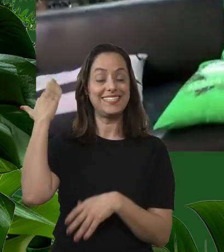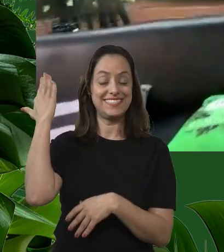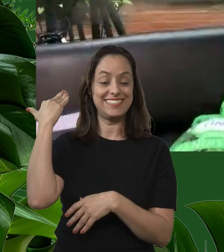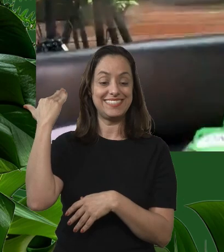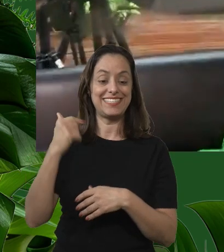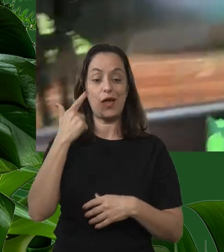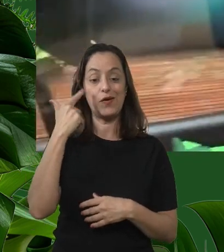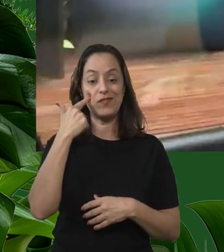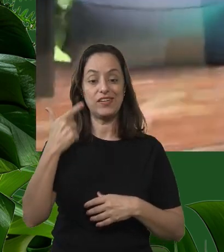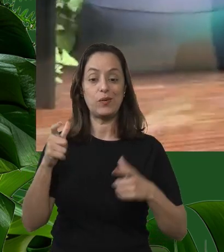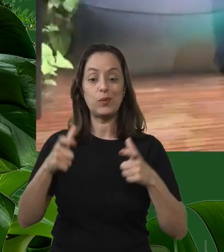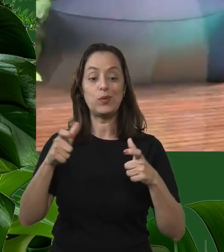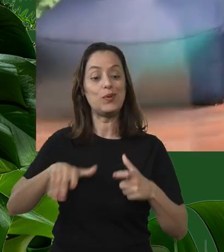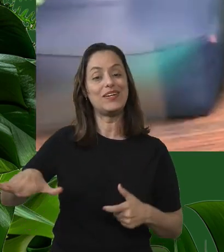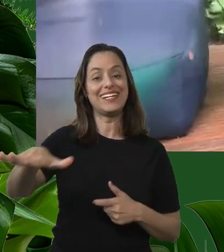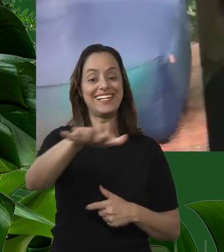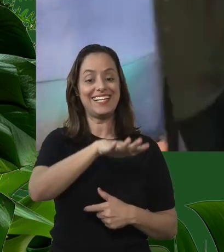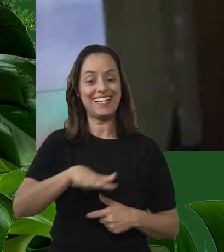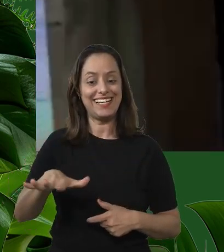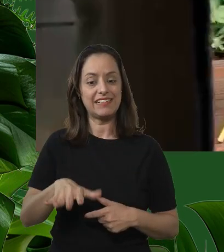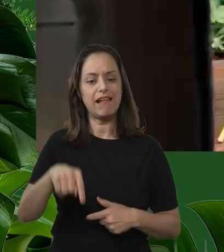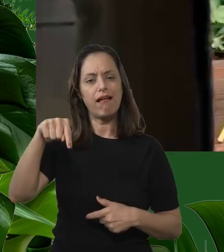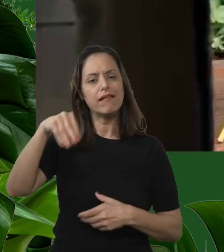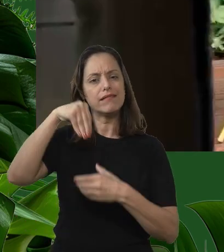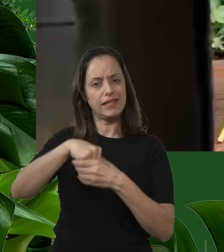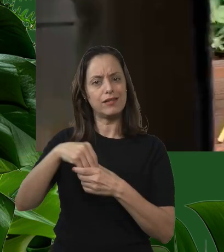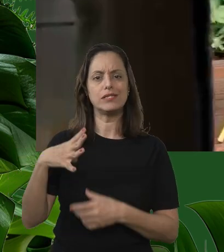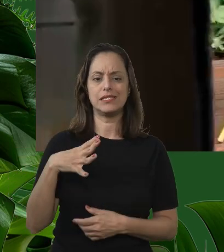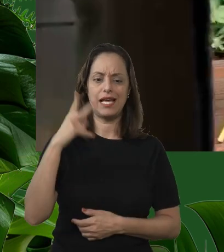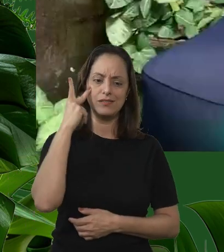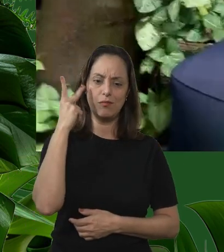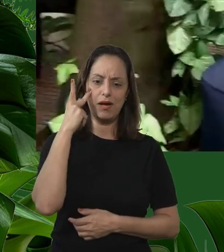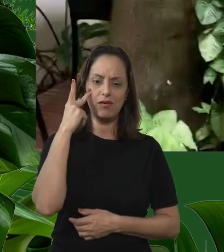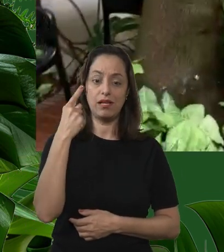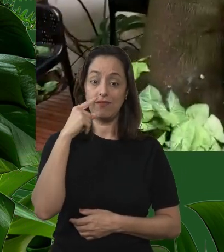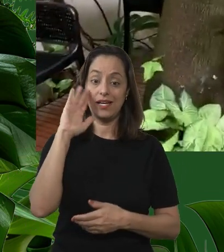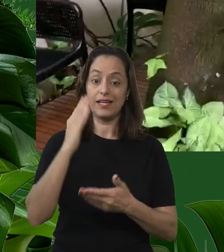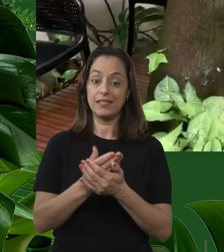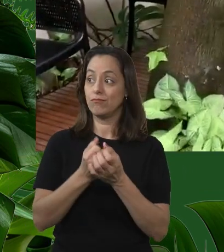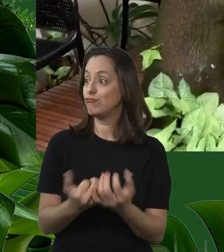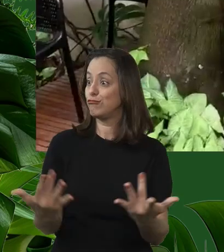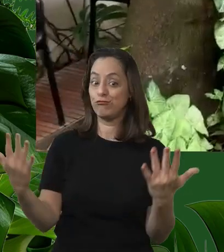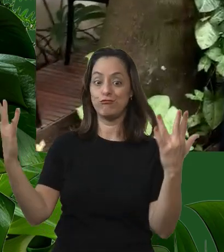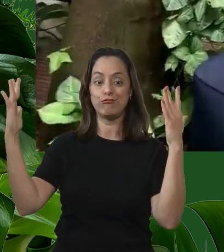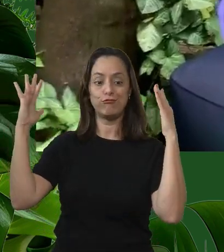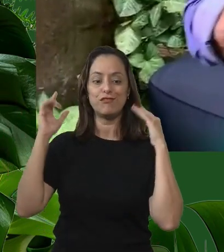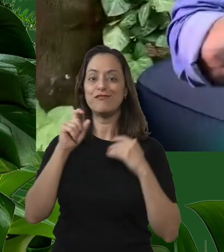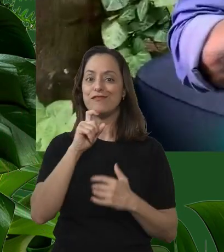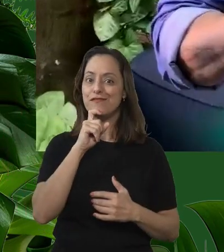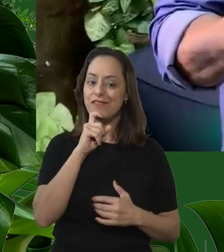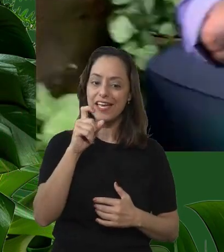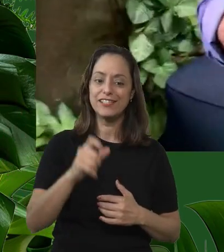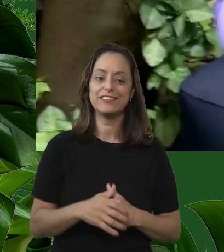só, gente. Meio da cidade de São Paulo. Vocês acreditam nisso? Pois é, estamos com muito, muito verde aqui.